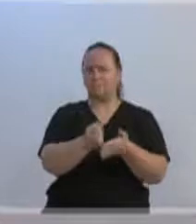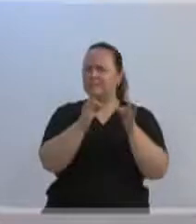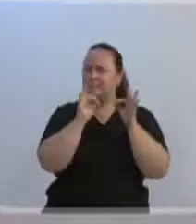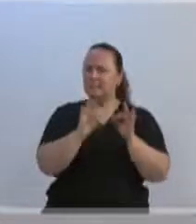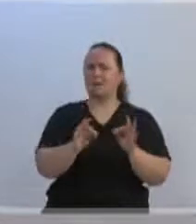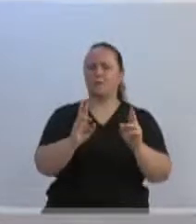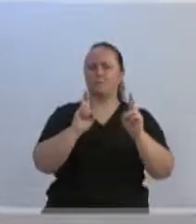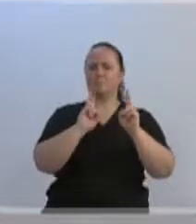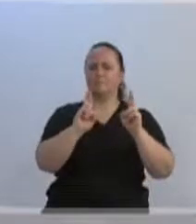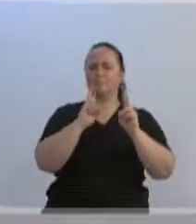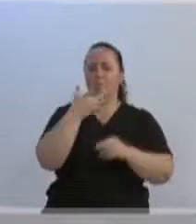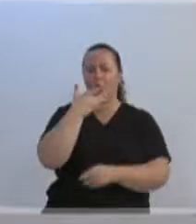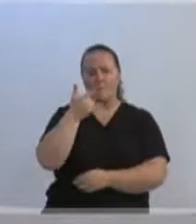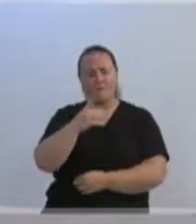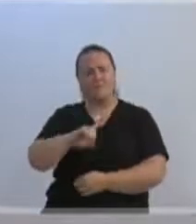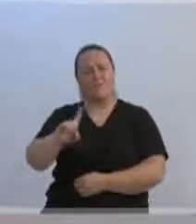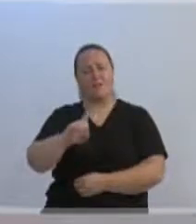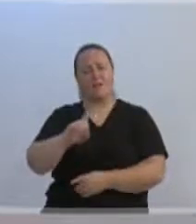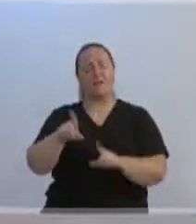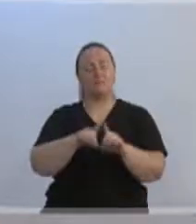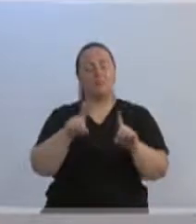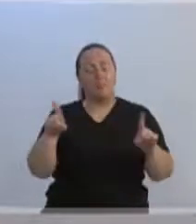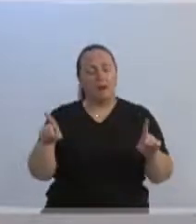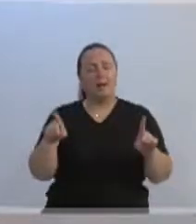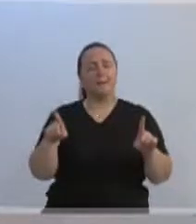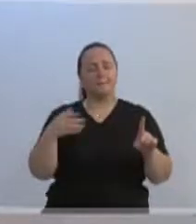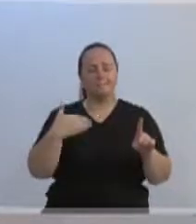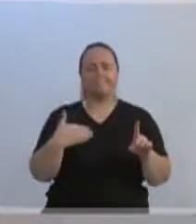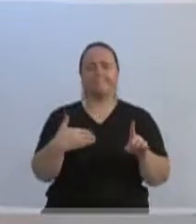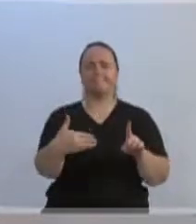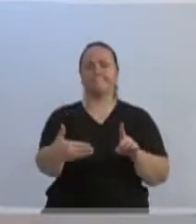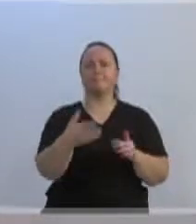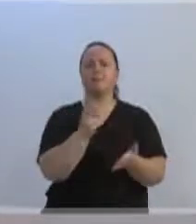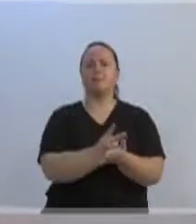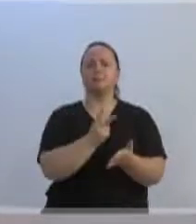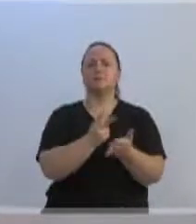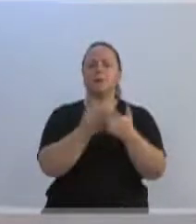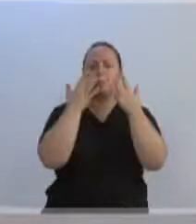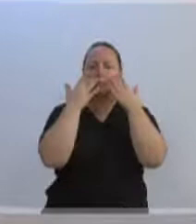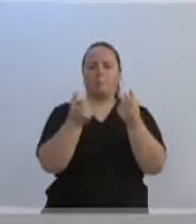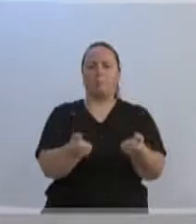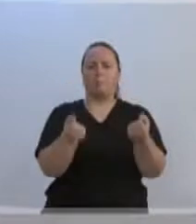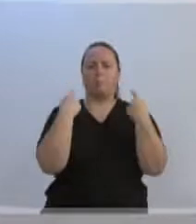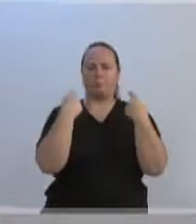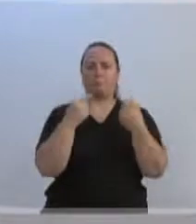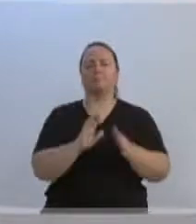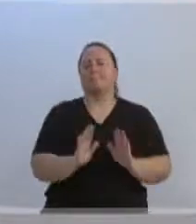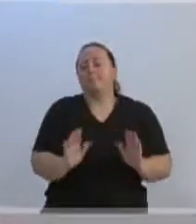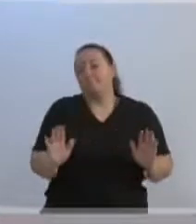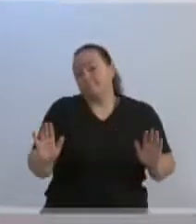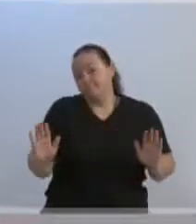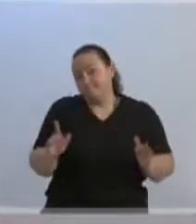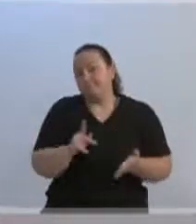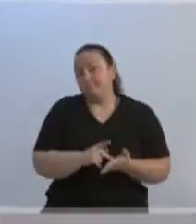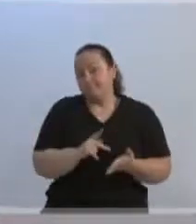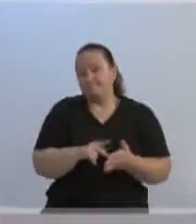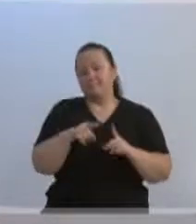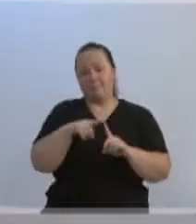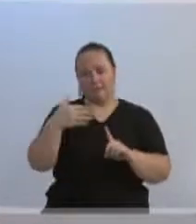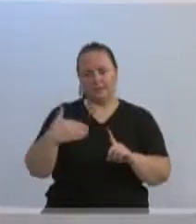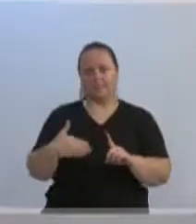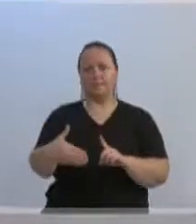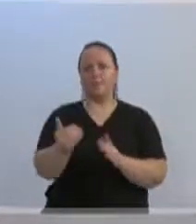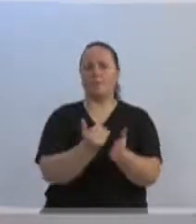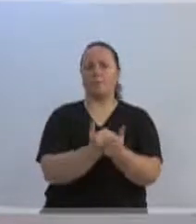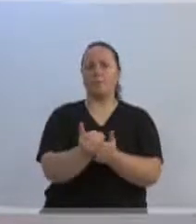será fácil resolver os problemas nessa área em toda a nossa cidade que até então sempre foram deixados de lado em último plano essa que é verdade mas sabemos que é preciso